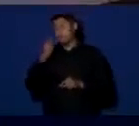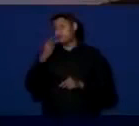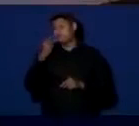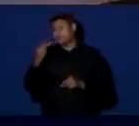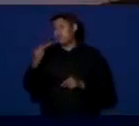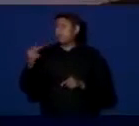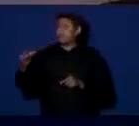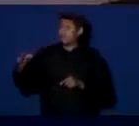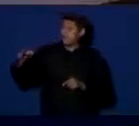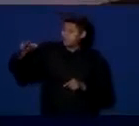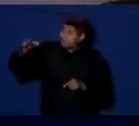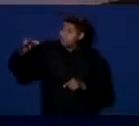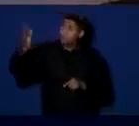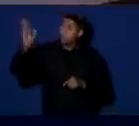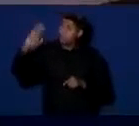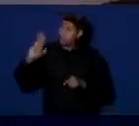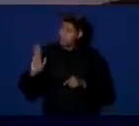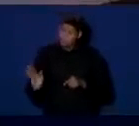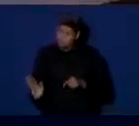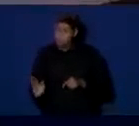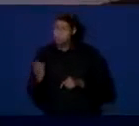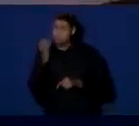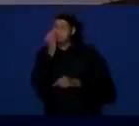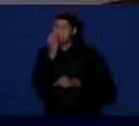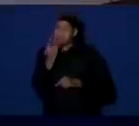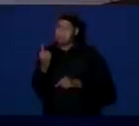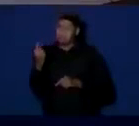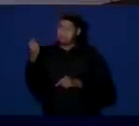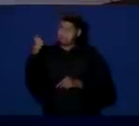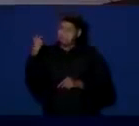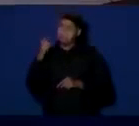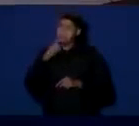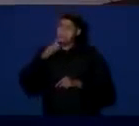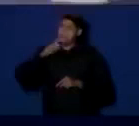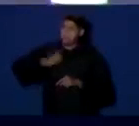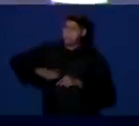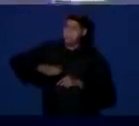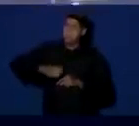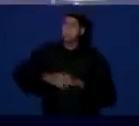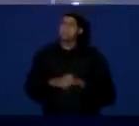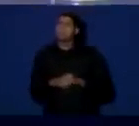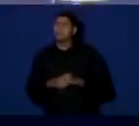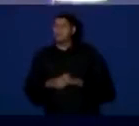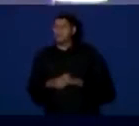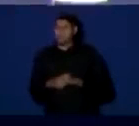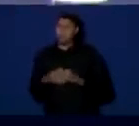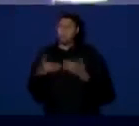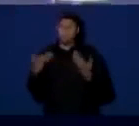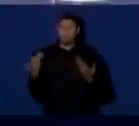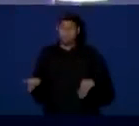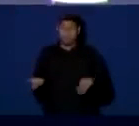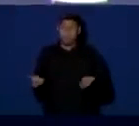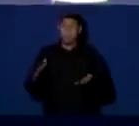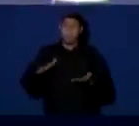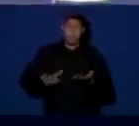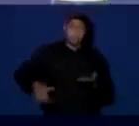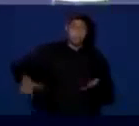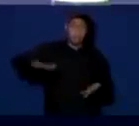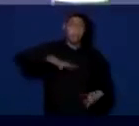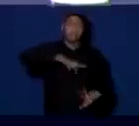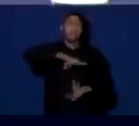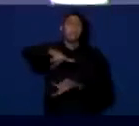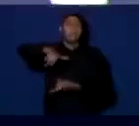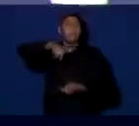Brasil e tal, explorar até o seu paper muito bom, recente, feito pelo Verde. Mas ainda nesse campo